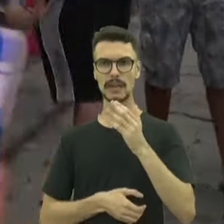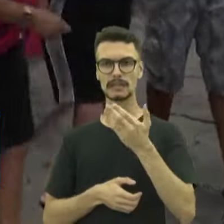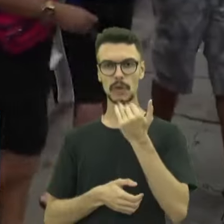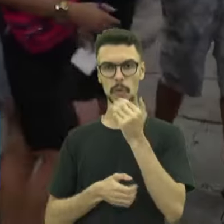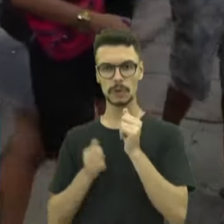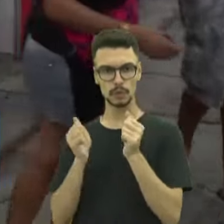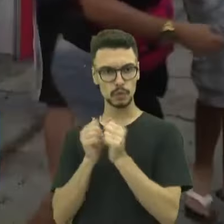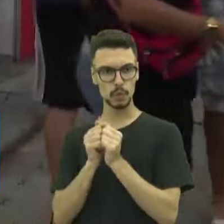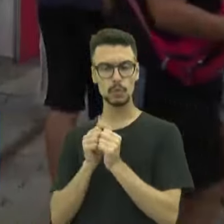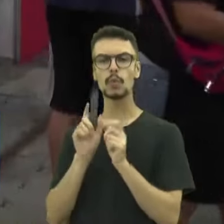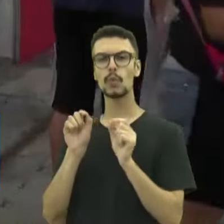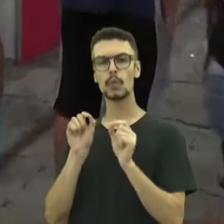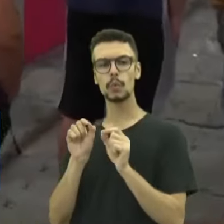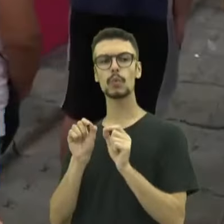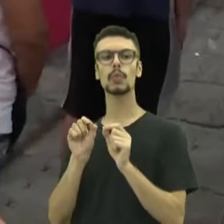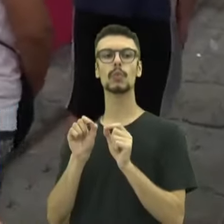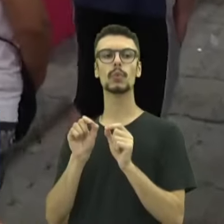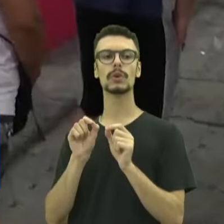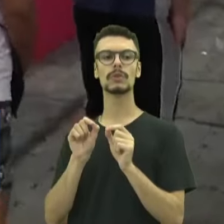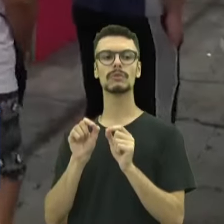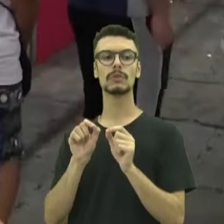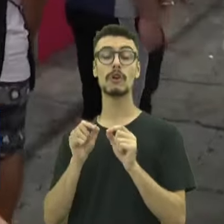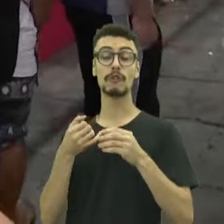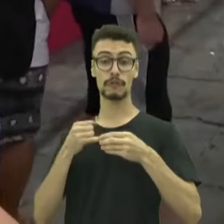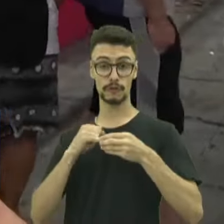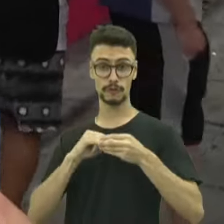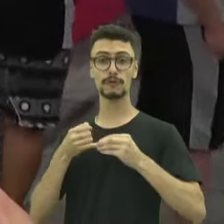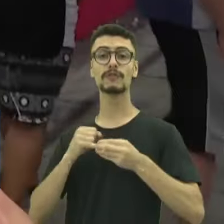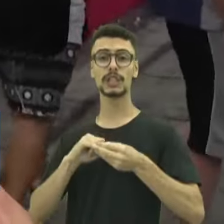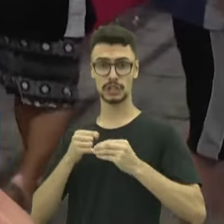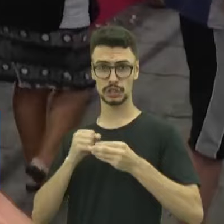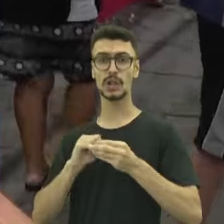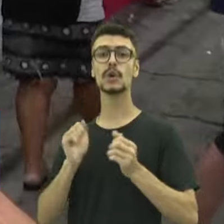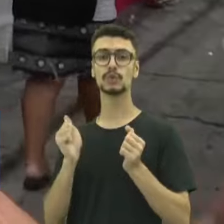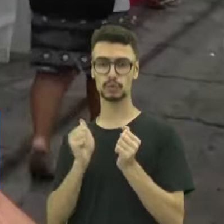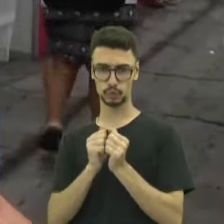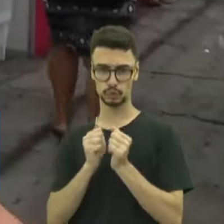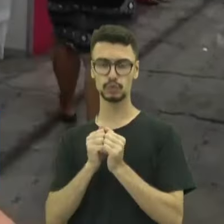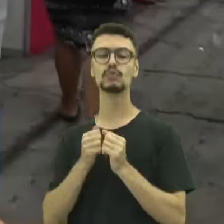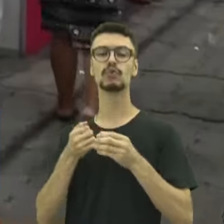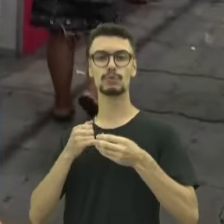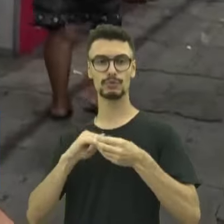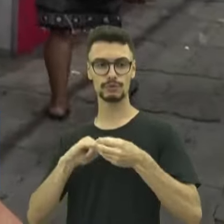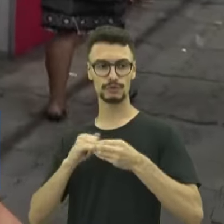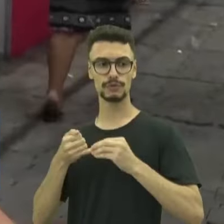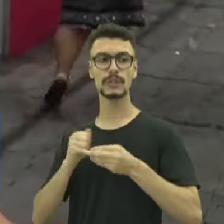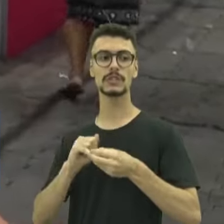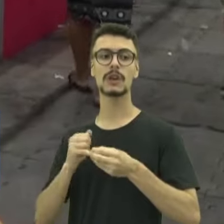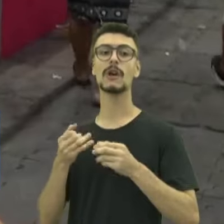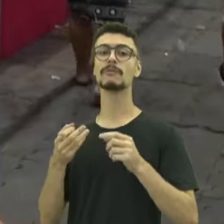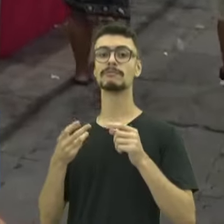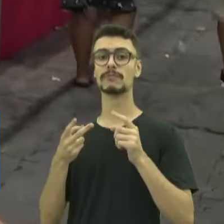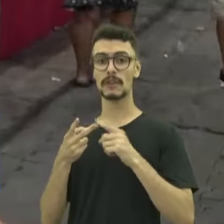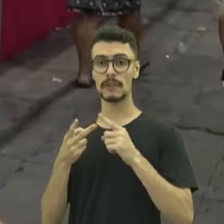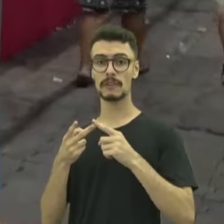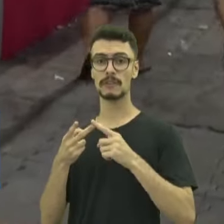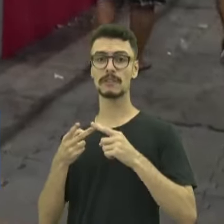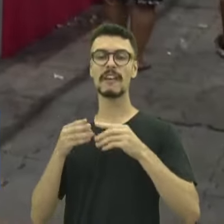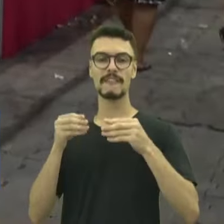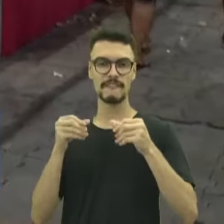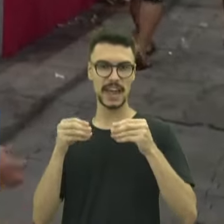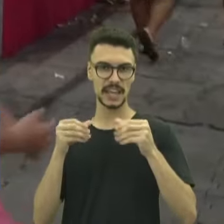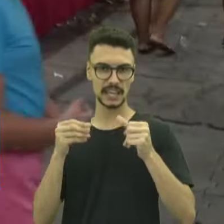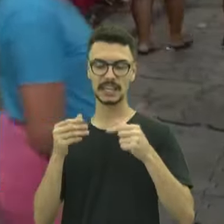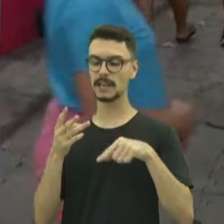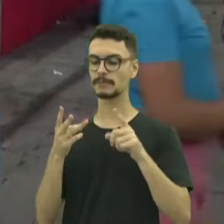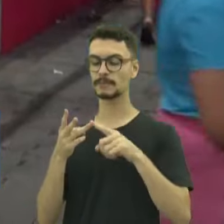O que vem? Ela acompanha o feijão, só o feijão caiçara da gente, ali. A farinha da mandioca e